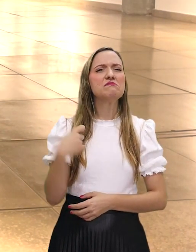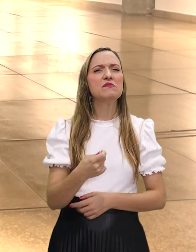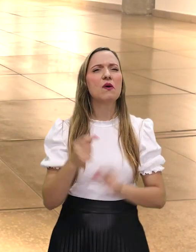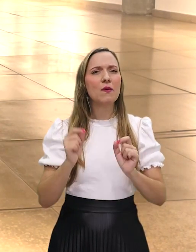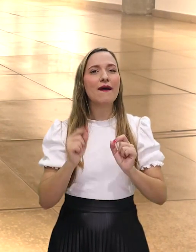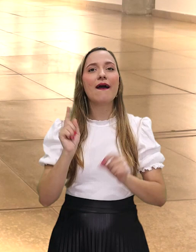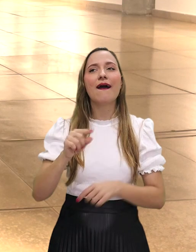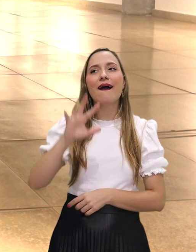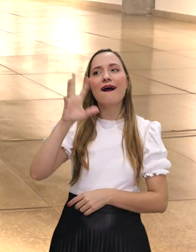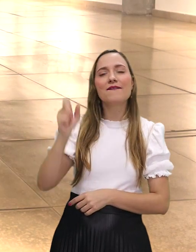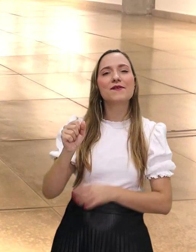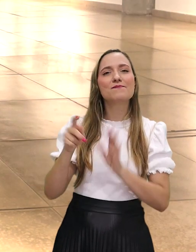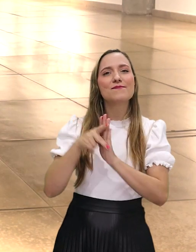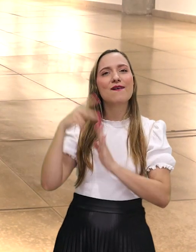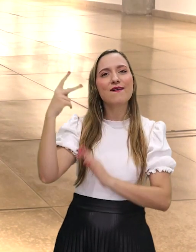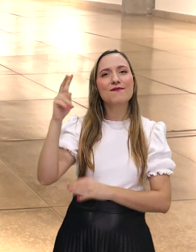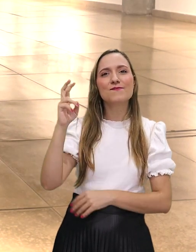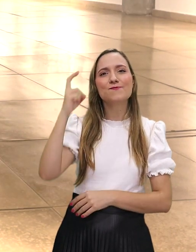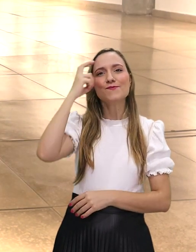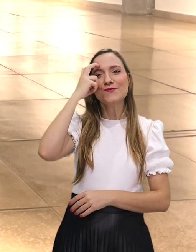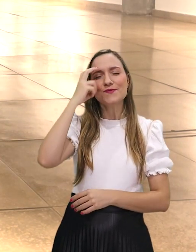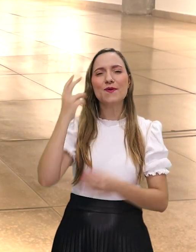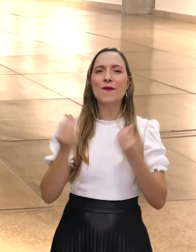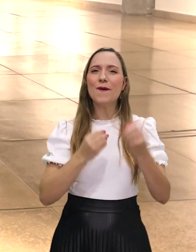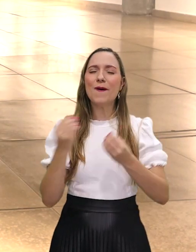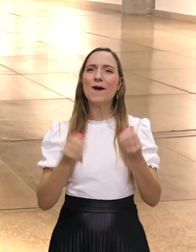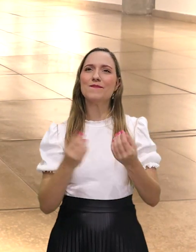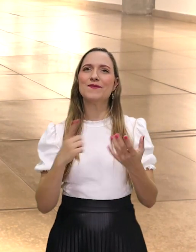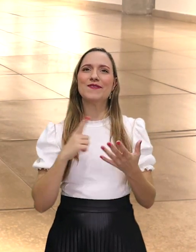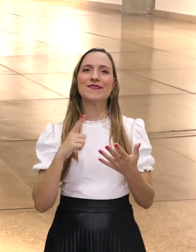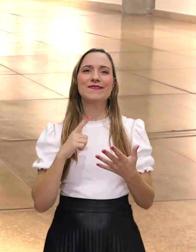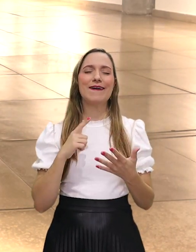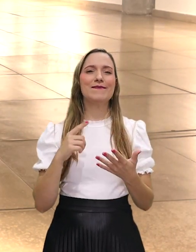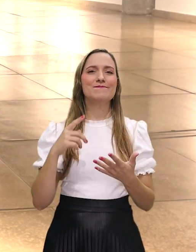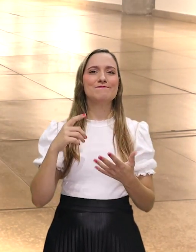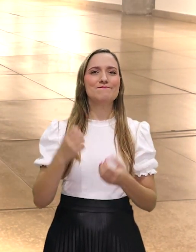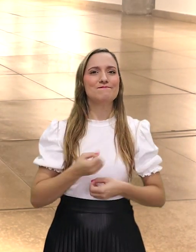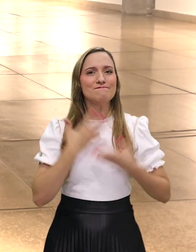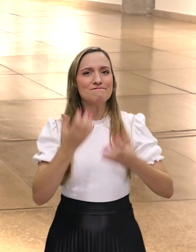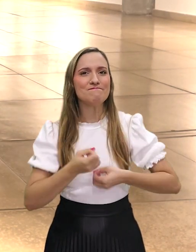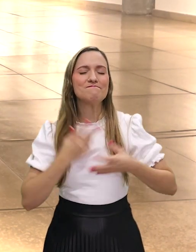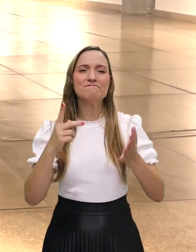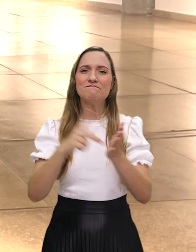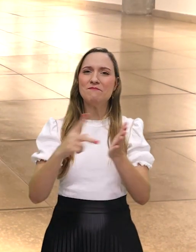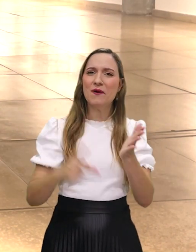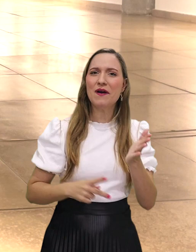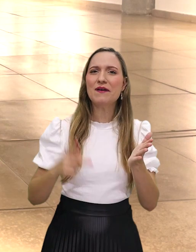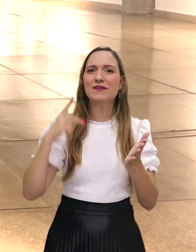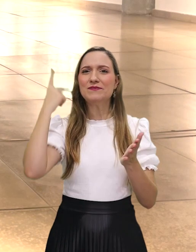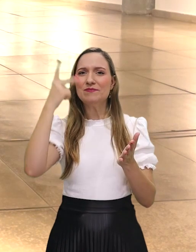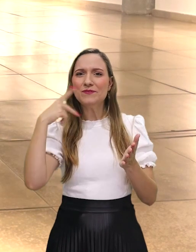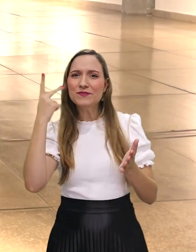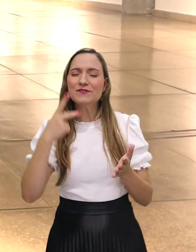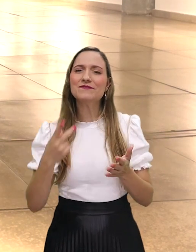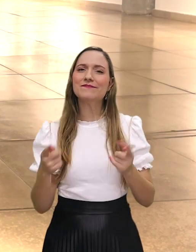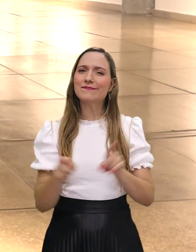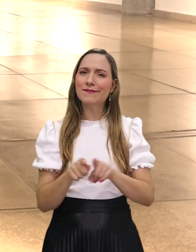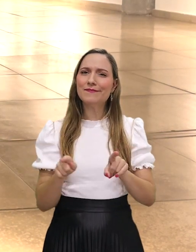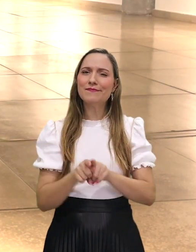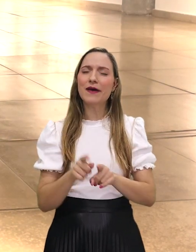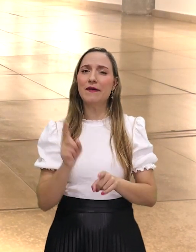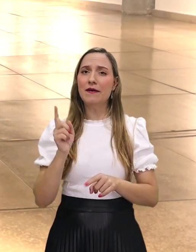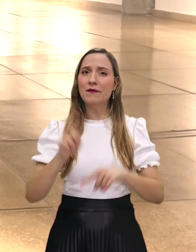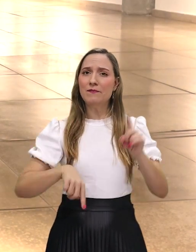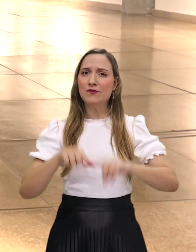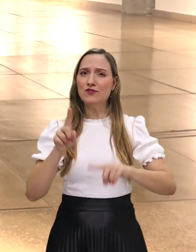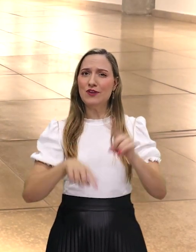é um movimento estético, poético, político, que faz parte de um objeto de pesquisa que é bem caro